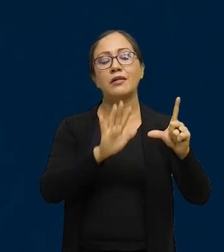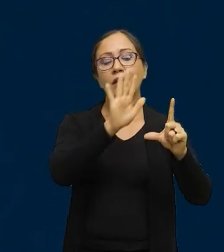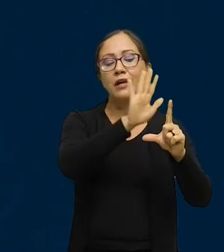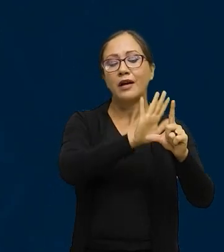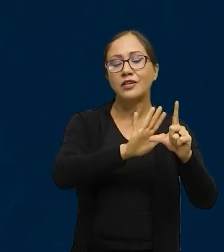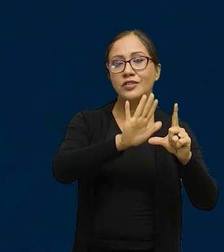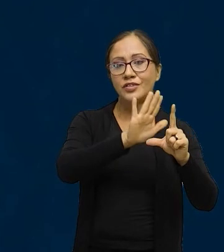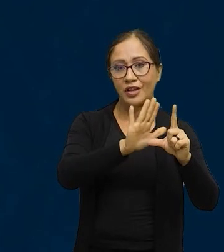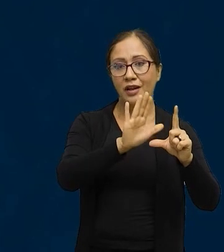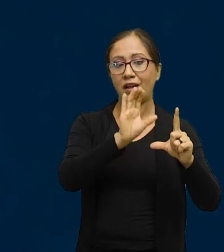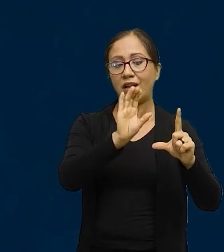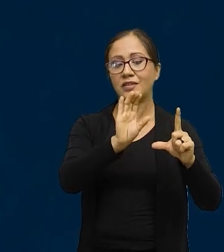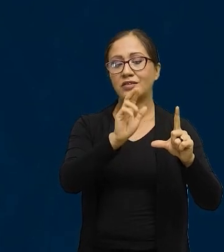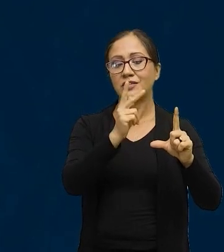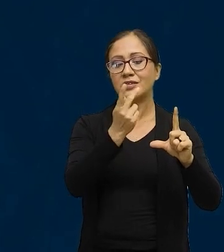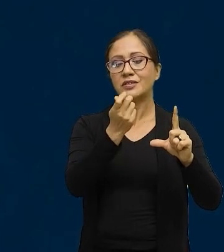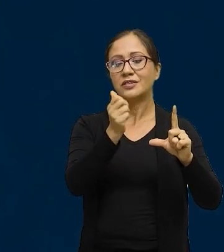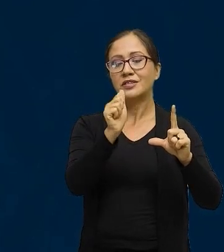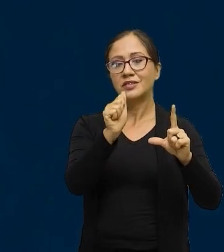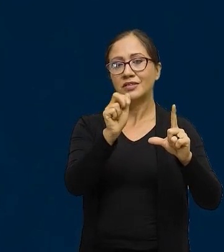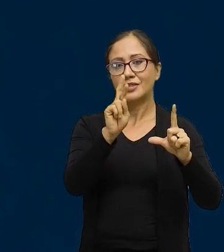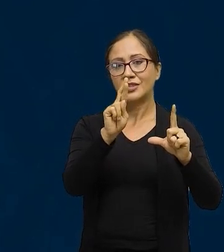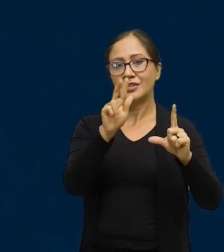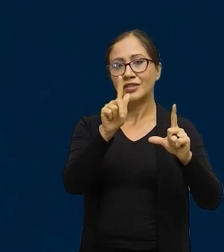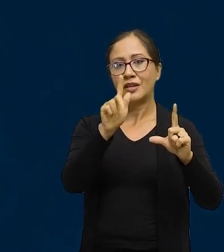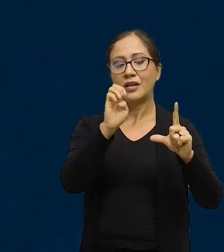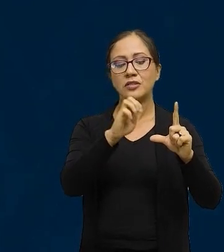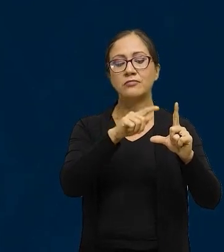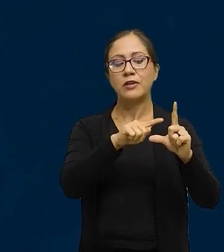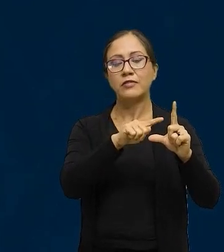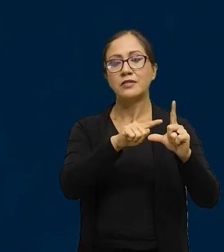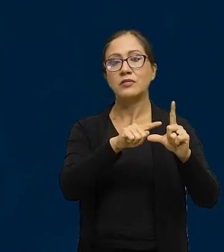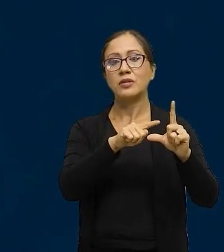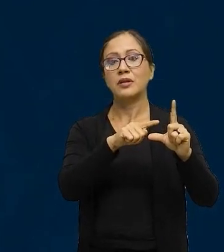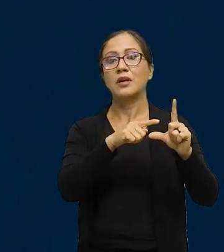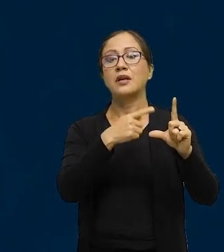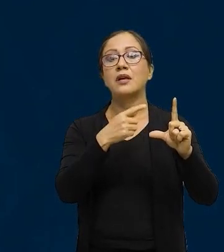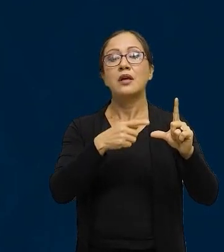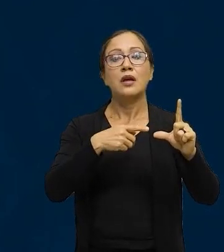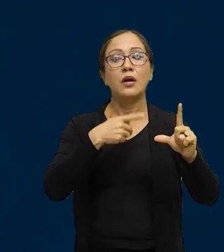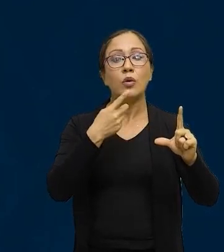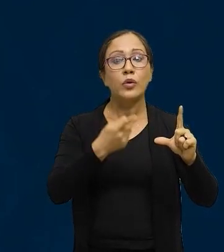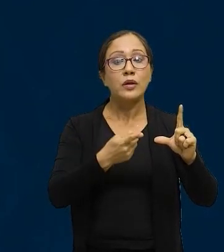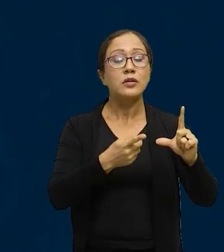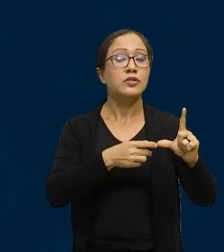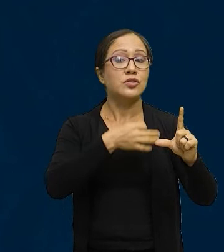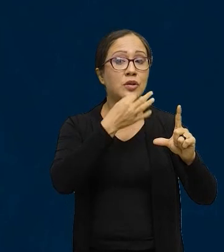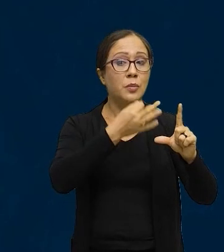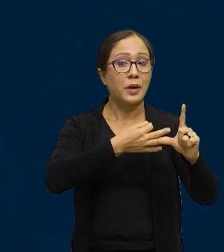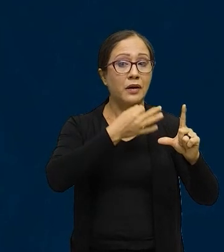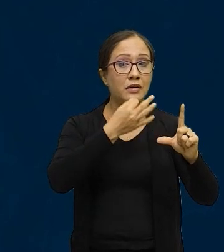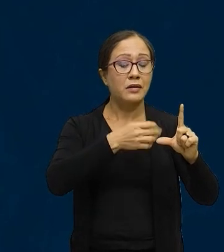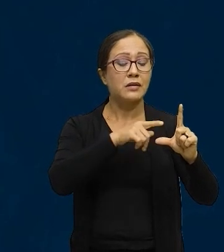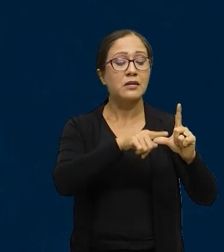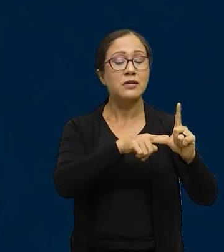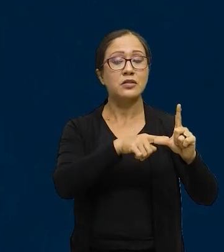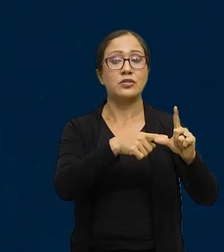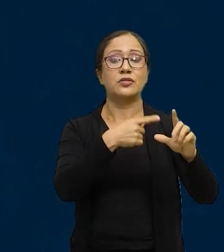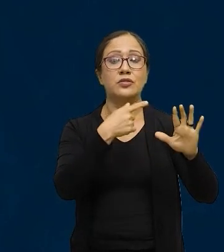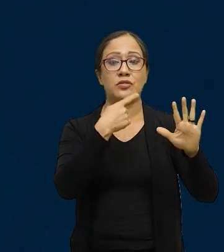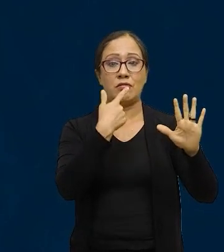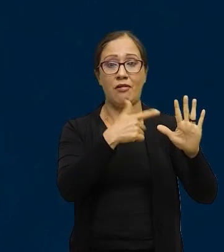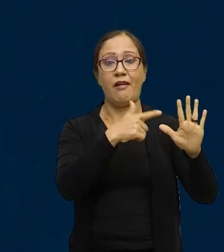de pessoas reais, para fazer uma crítica. Geralmente, essa crítica, né,